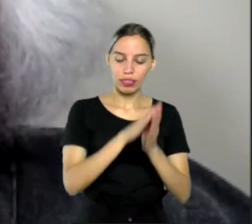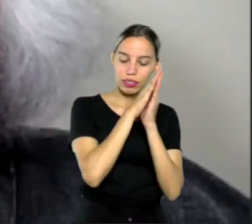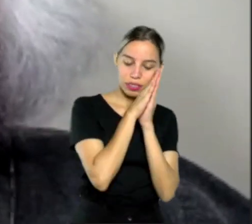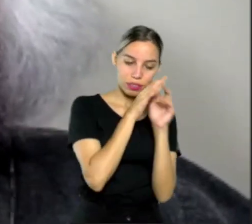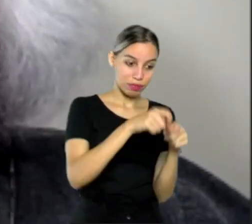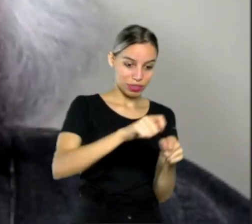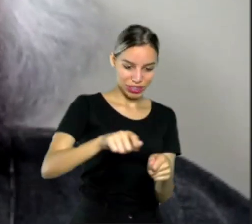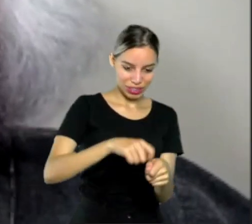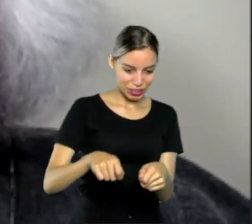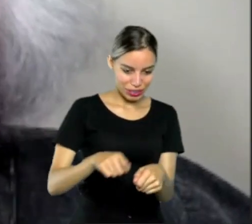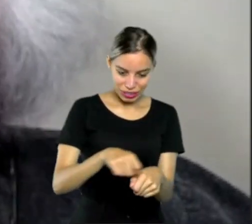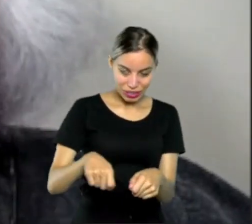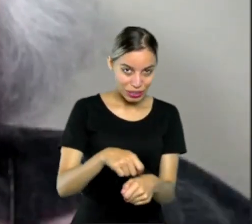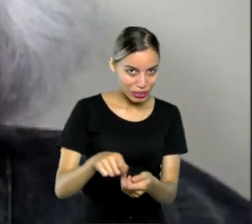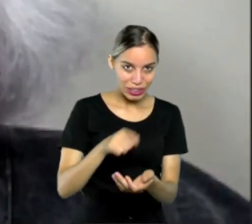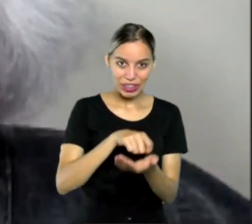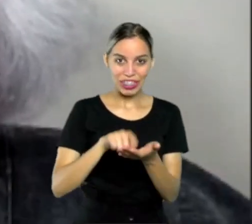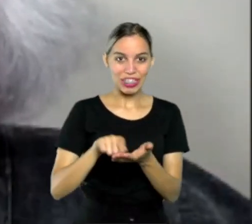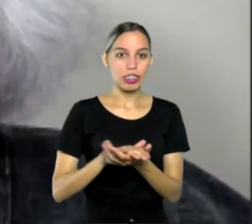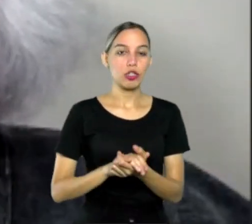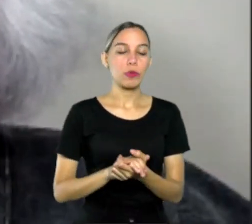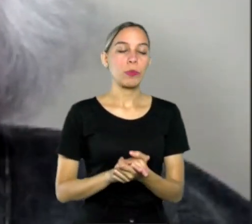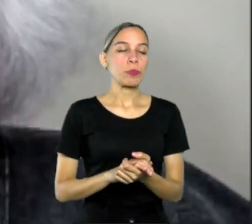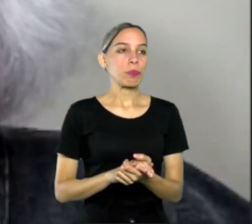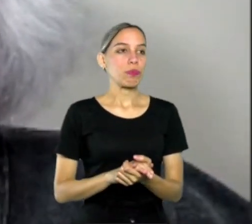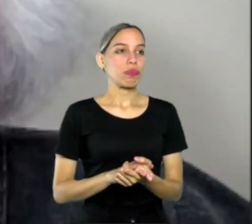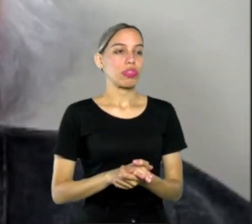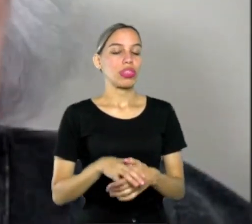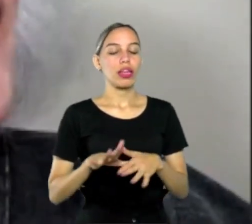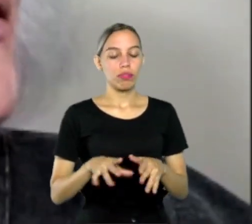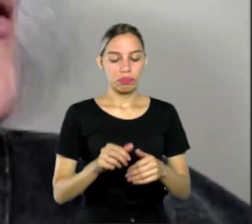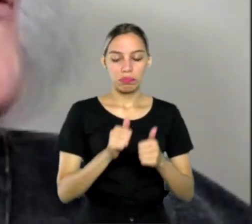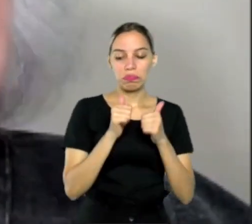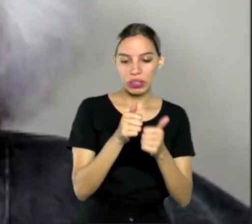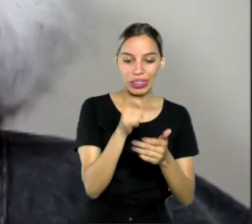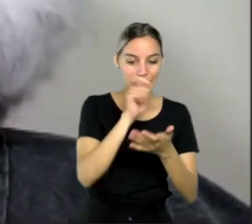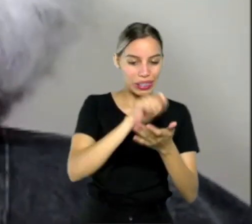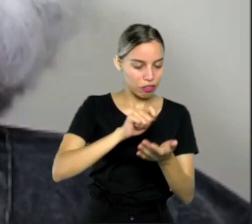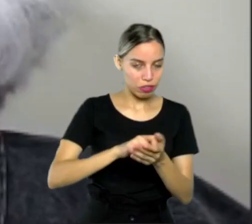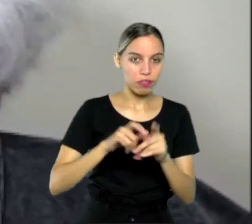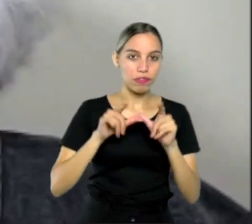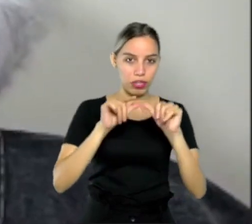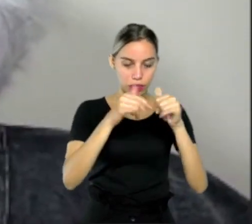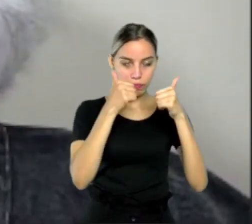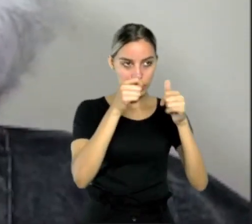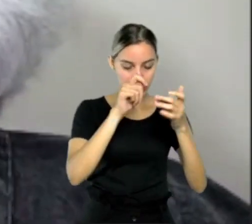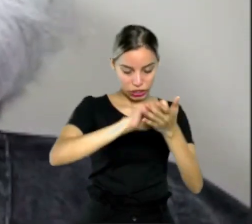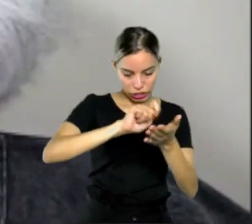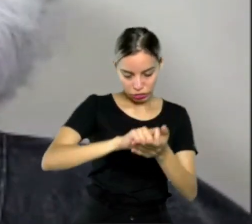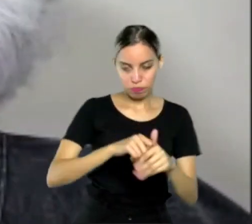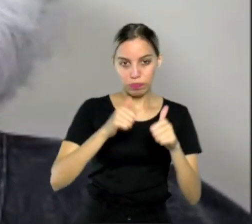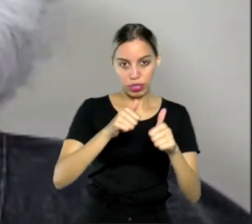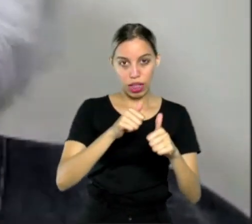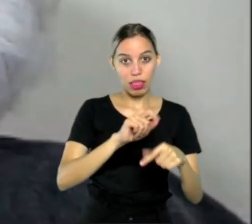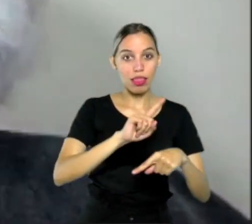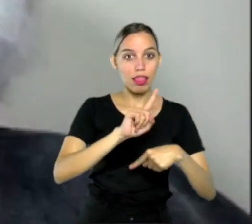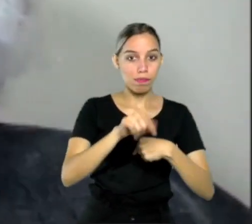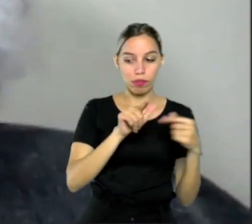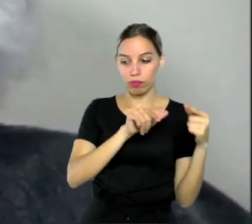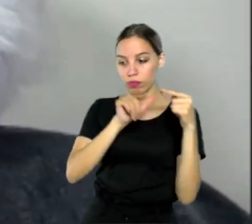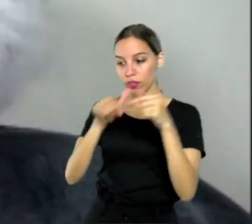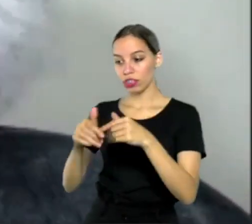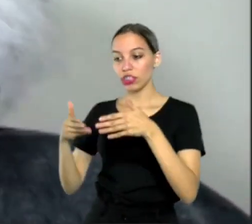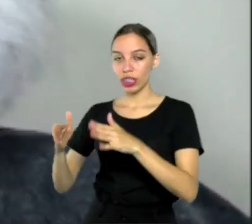comeu aquilo, mastigou tudo, aquele saco cheio de verso. A hora que eu vi, eu falei, vai ver que não vale nada mesmo.